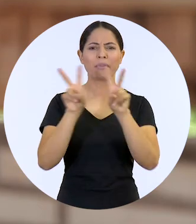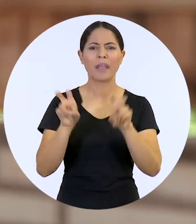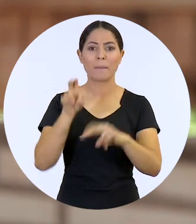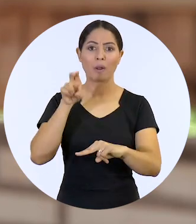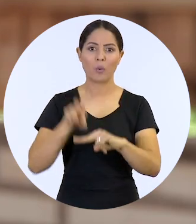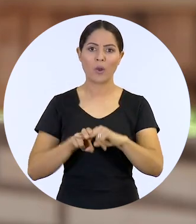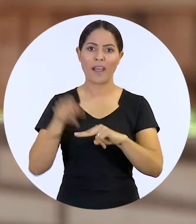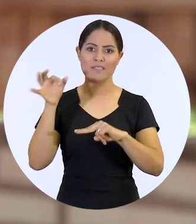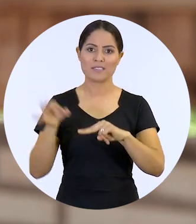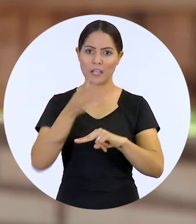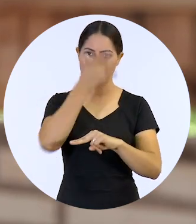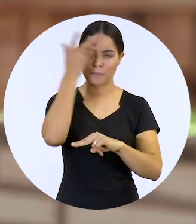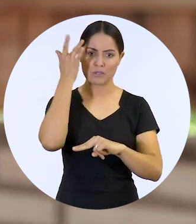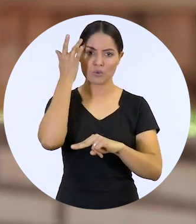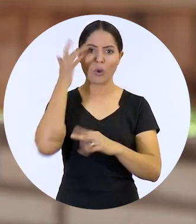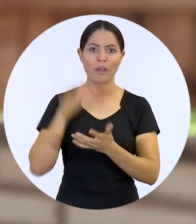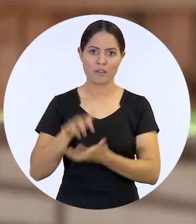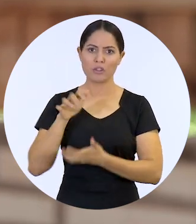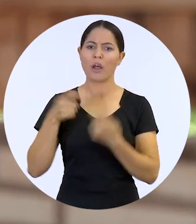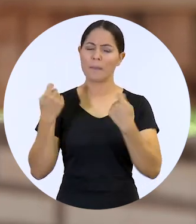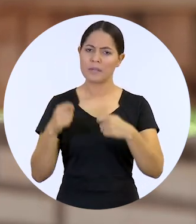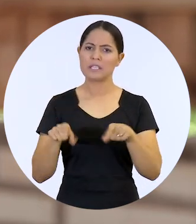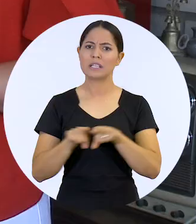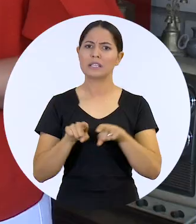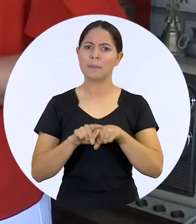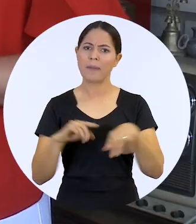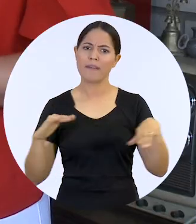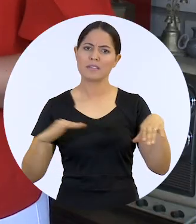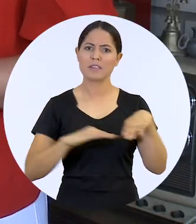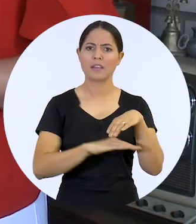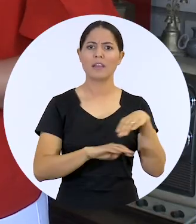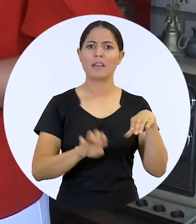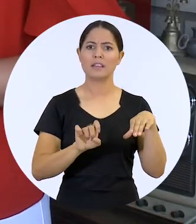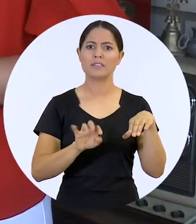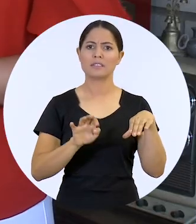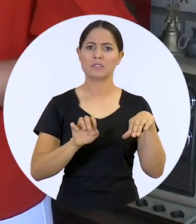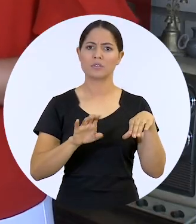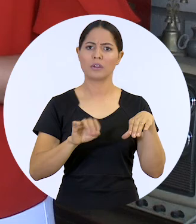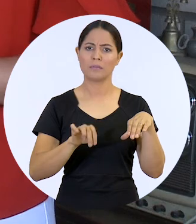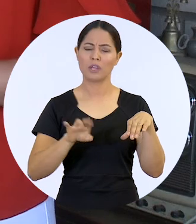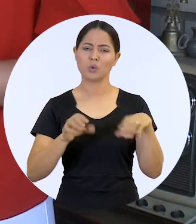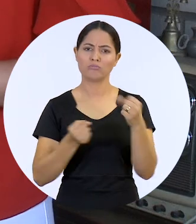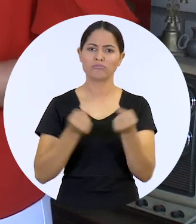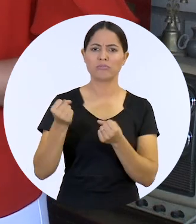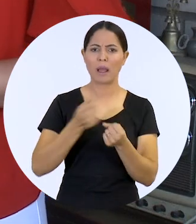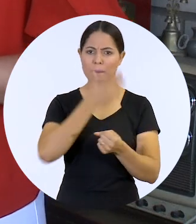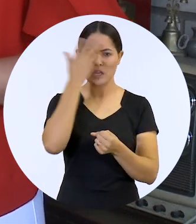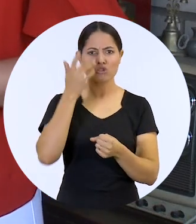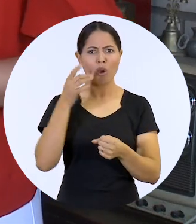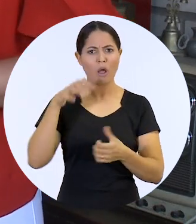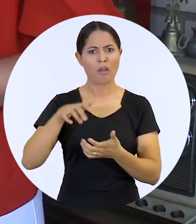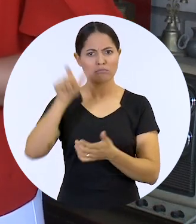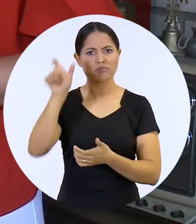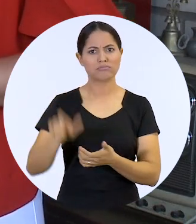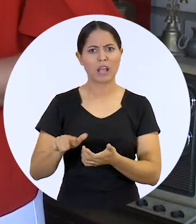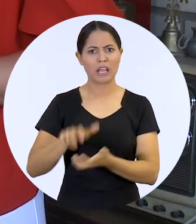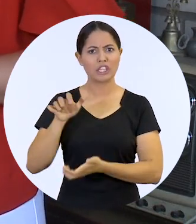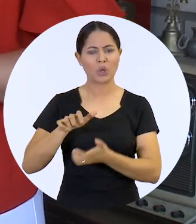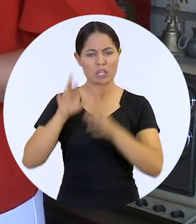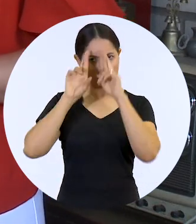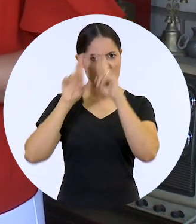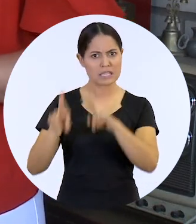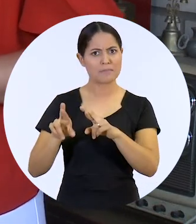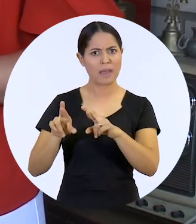com relação a respeitar o estacionamento do idoso, as pessoas saberem tratar o idoso, atender, inclusive no